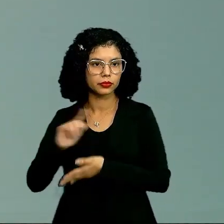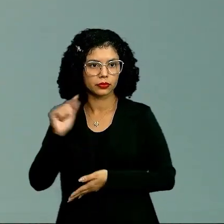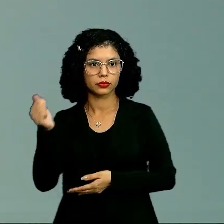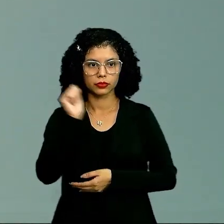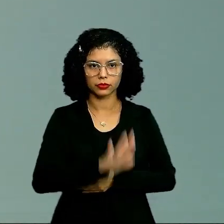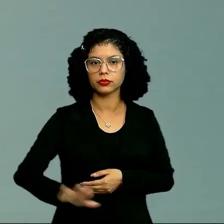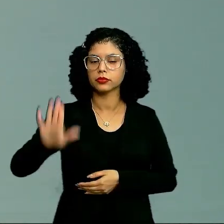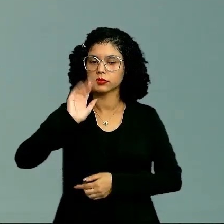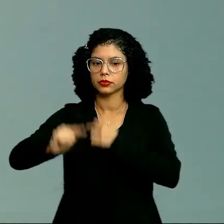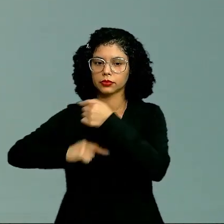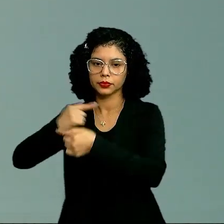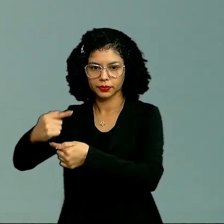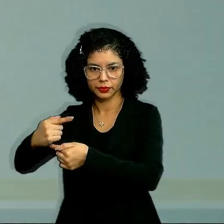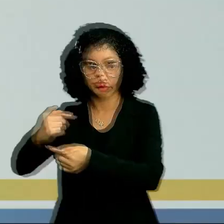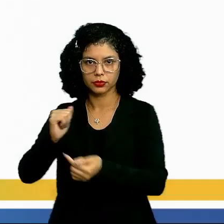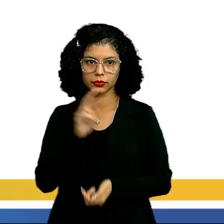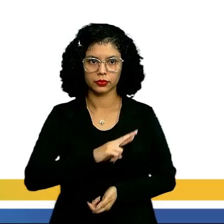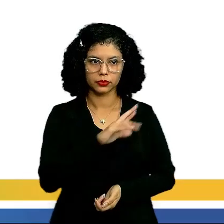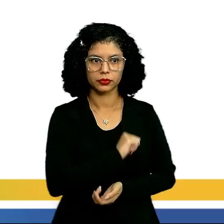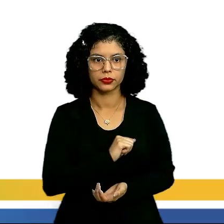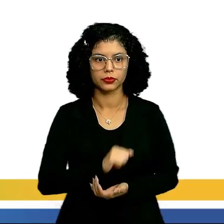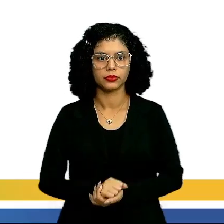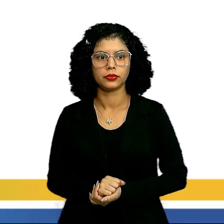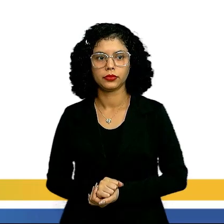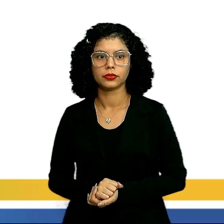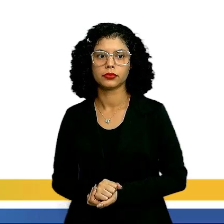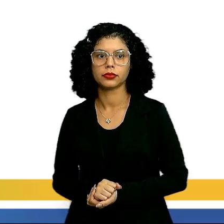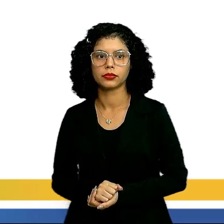outras gerações do romantismo.